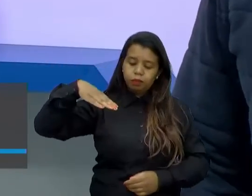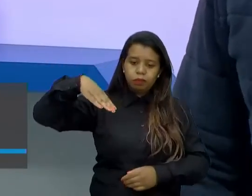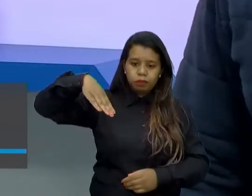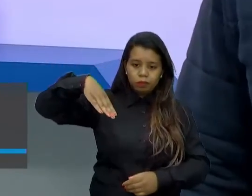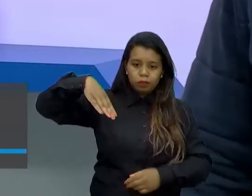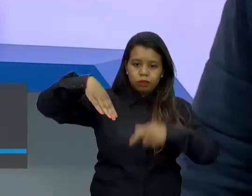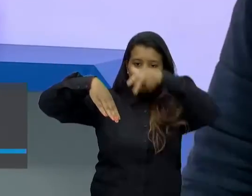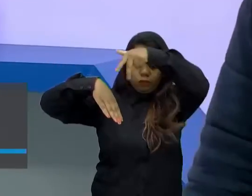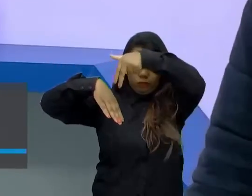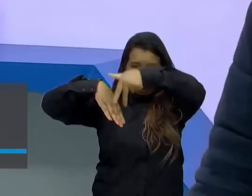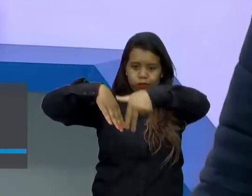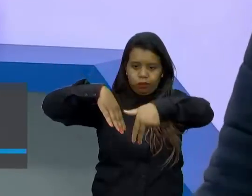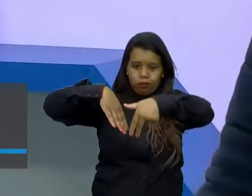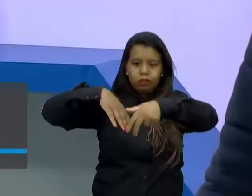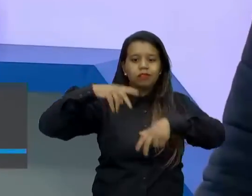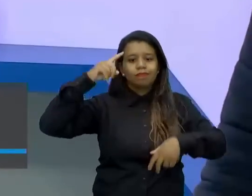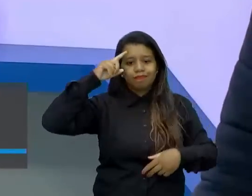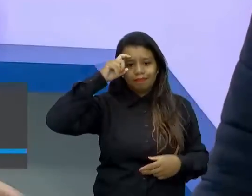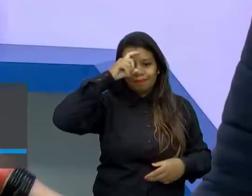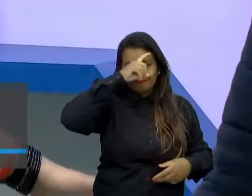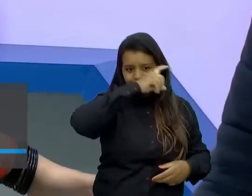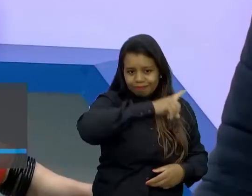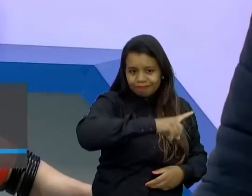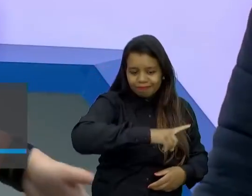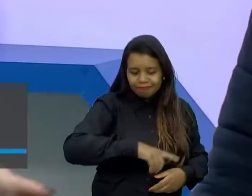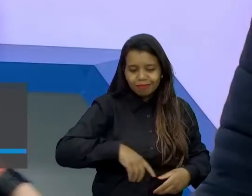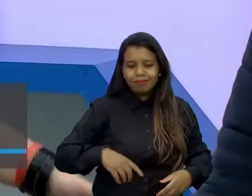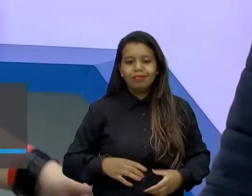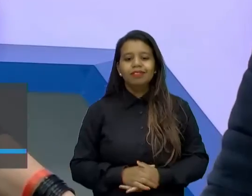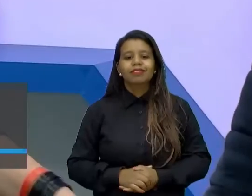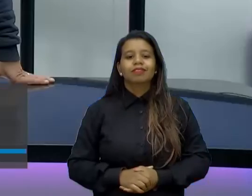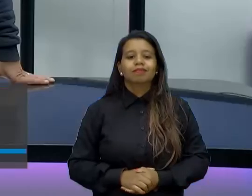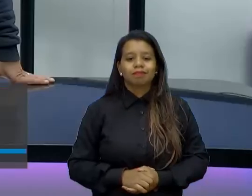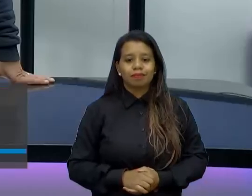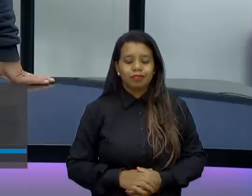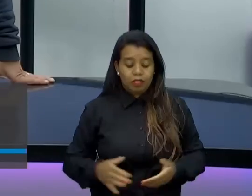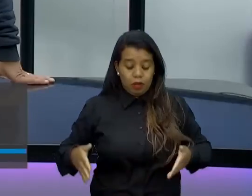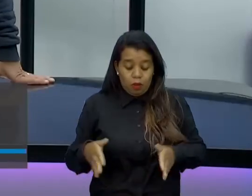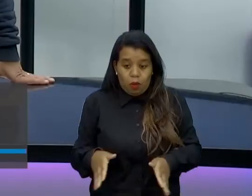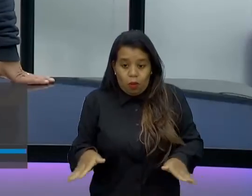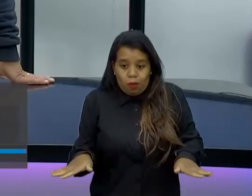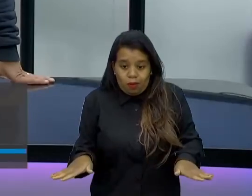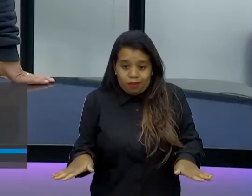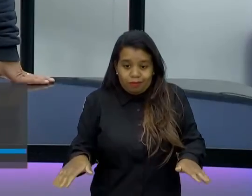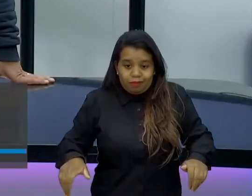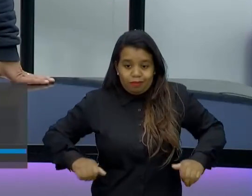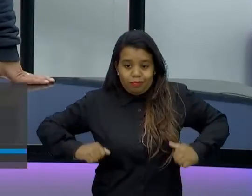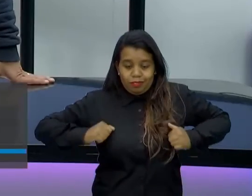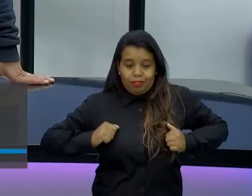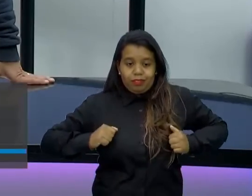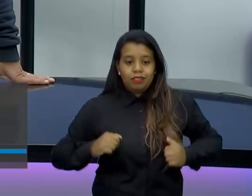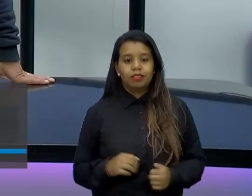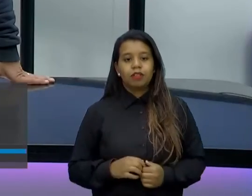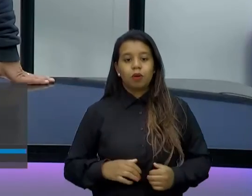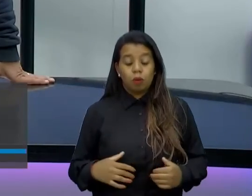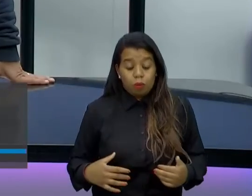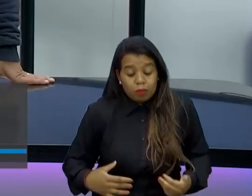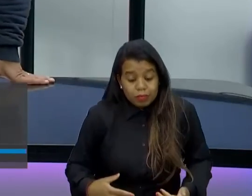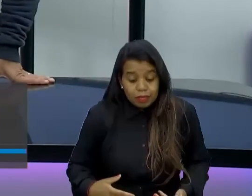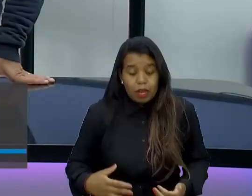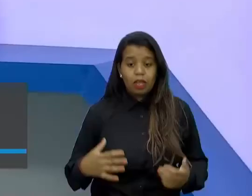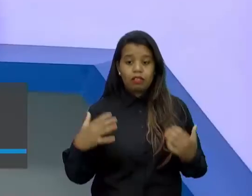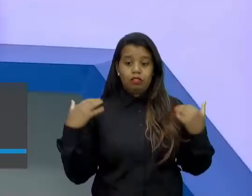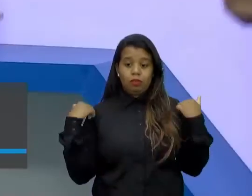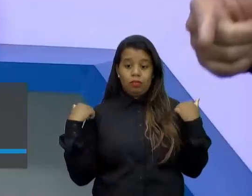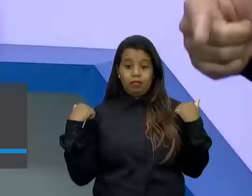muitas vezes a gente tem que mudar ali, ó, ou aumentar aqui o ângulo. Exatamente. Ou a gente tem que se inclinar para frente ou para